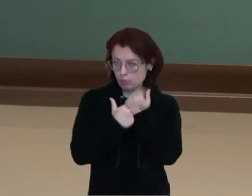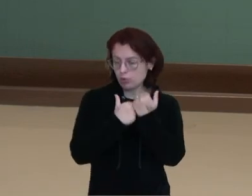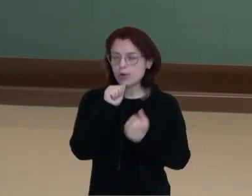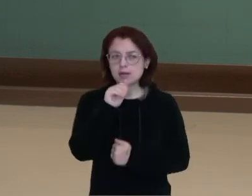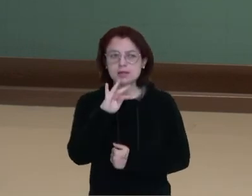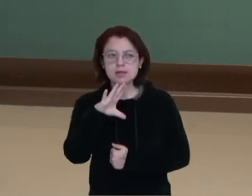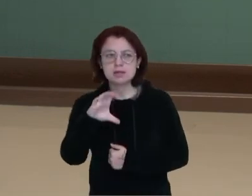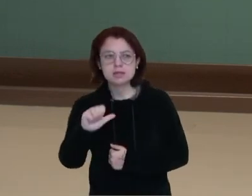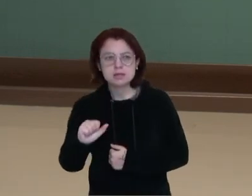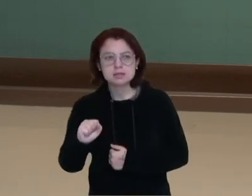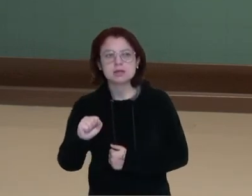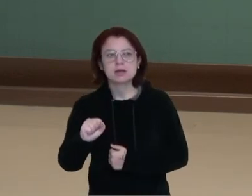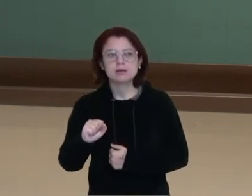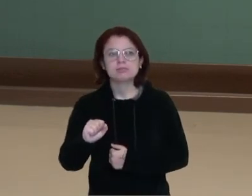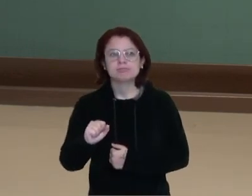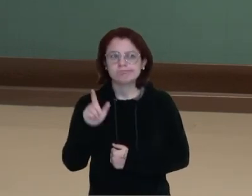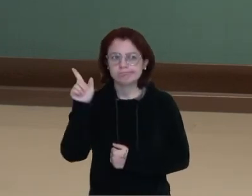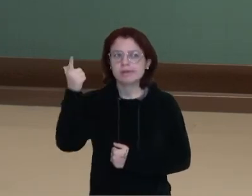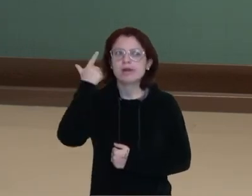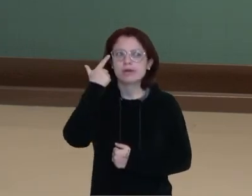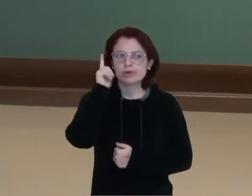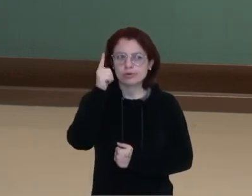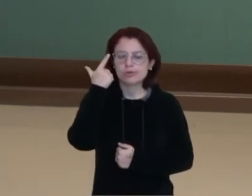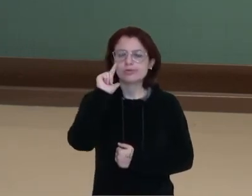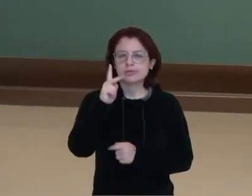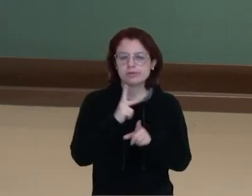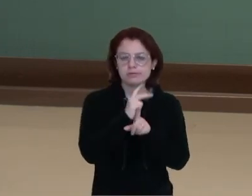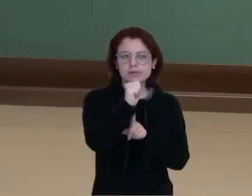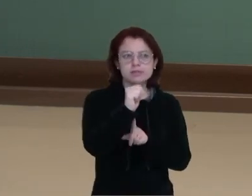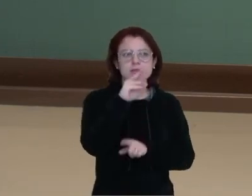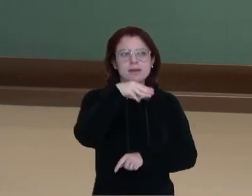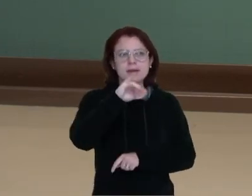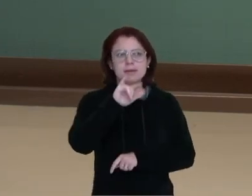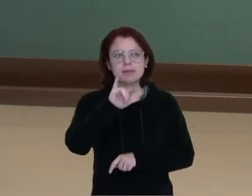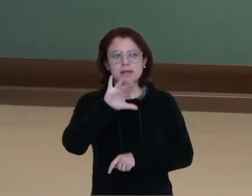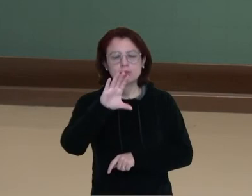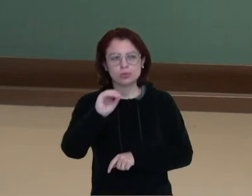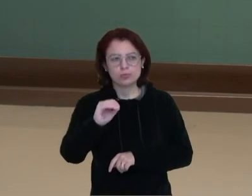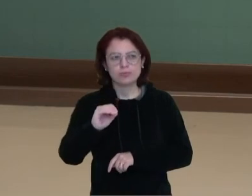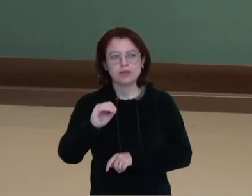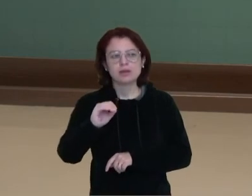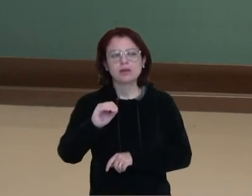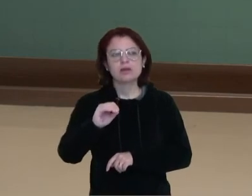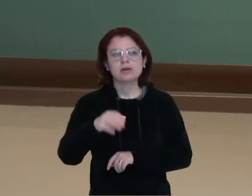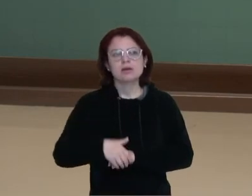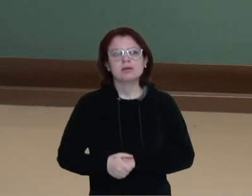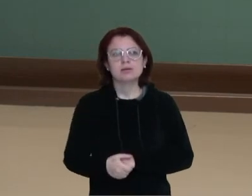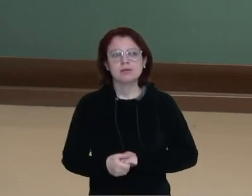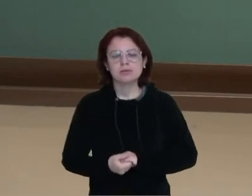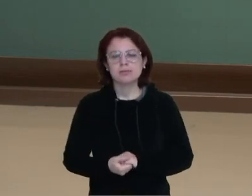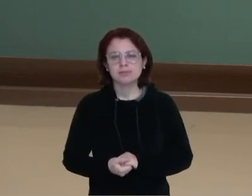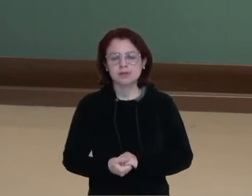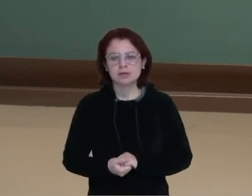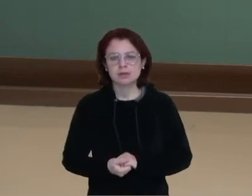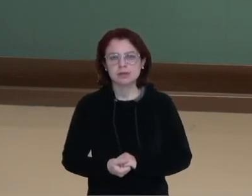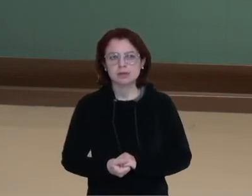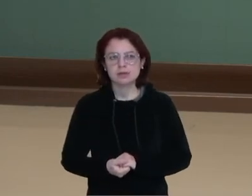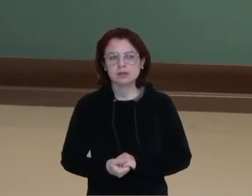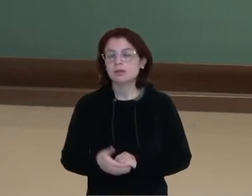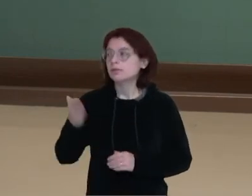Atenas, principal cidade grega, a cidade de Mileto se rebelou contra o domínio dos persas, enfraqueceu o império.